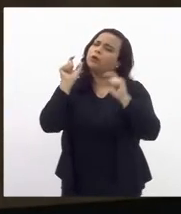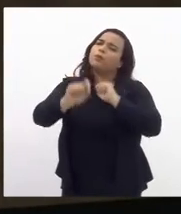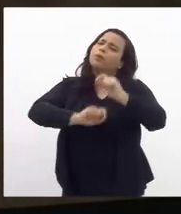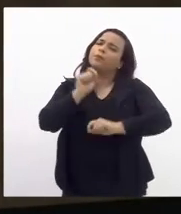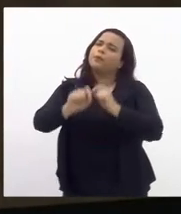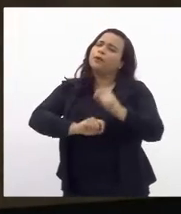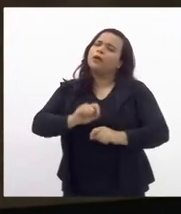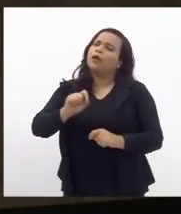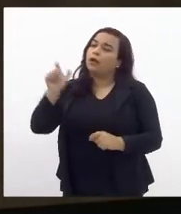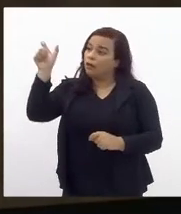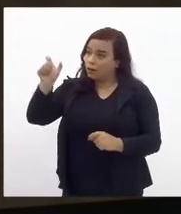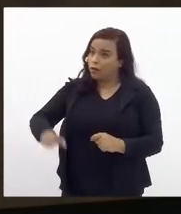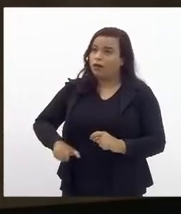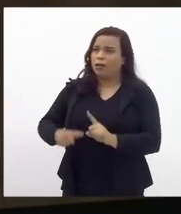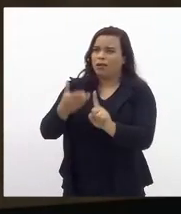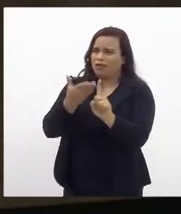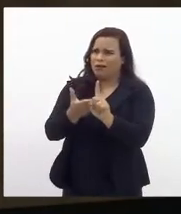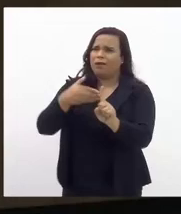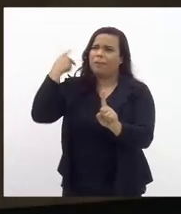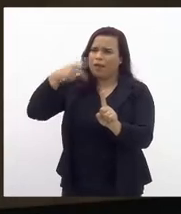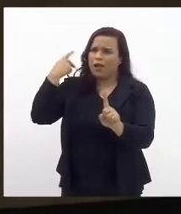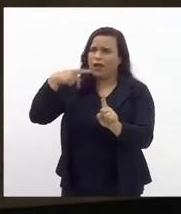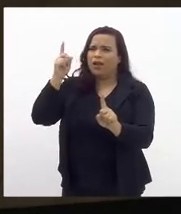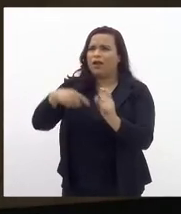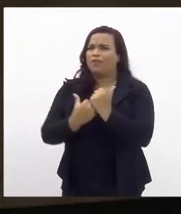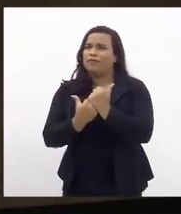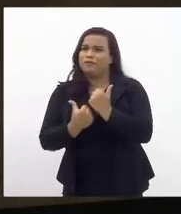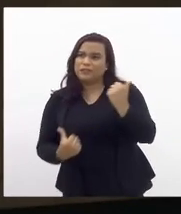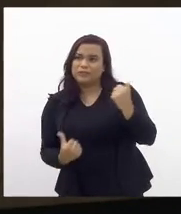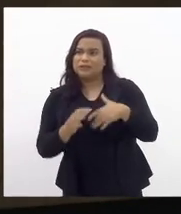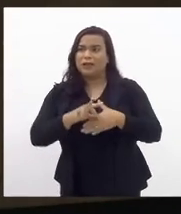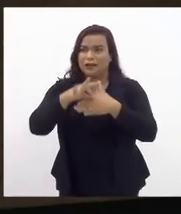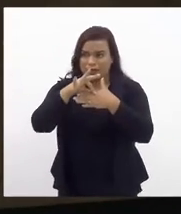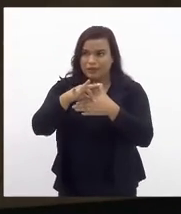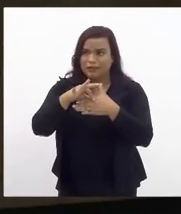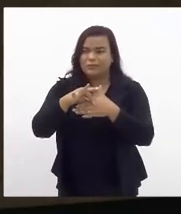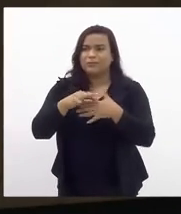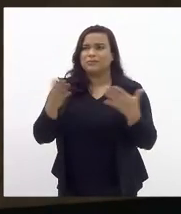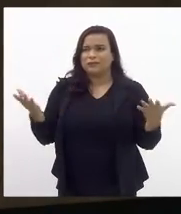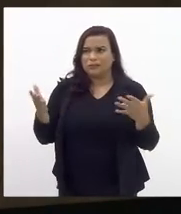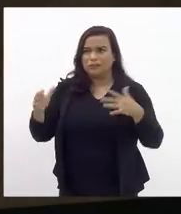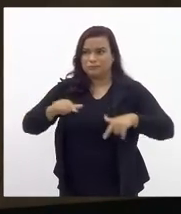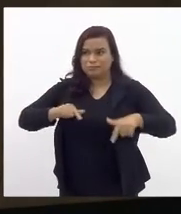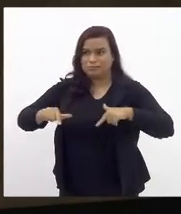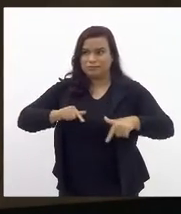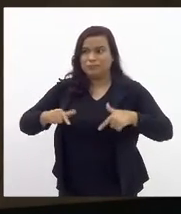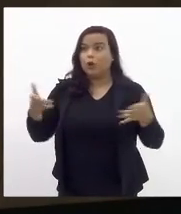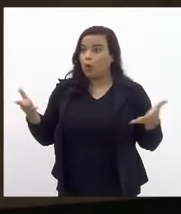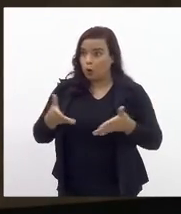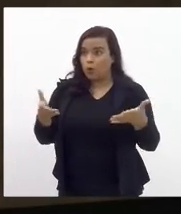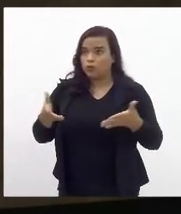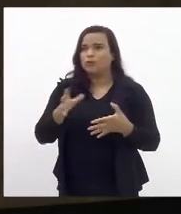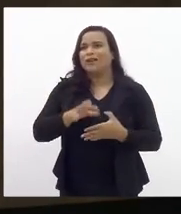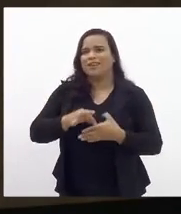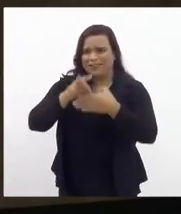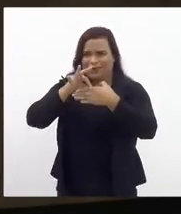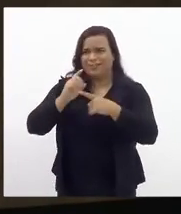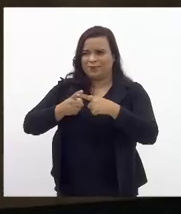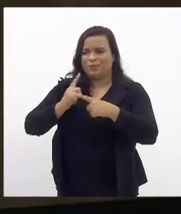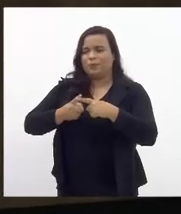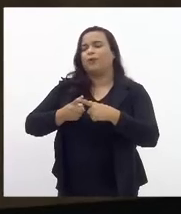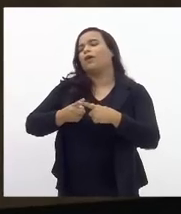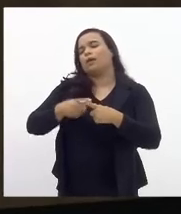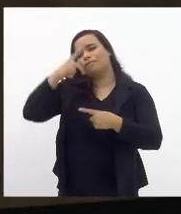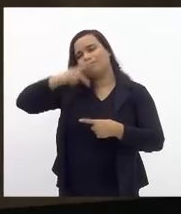esse parlamentar, que é o vice-líder do governo, e hoje na sessão, no exercício da liderança, já que o líder não está conosco